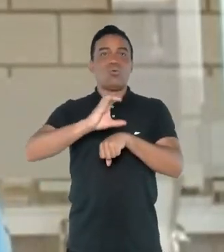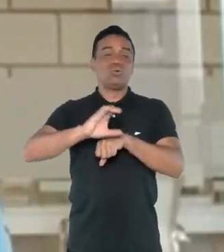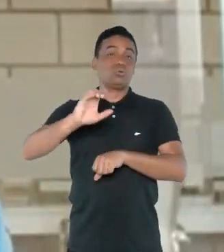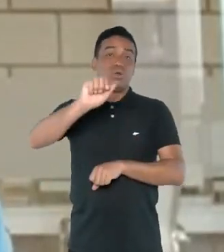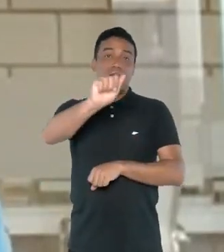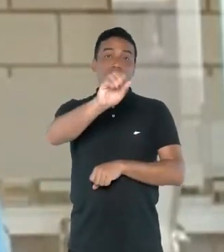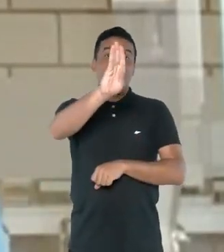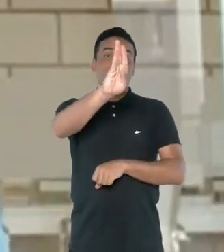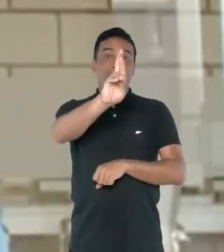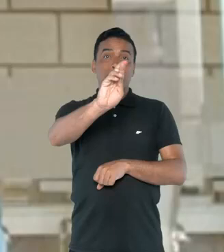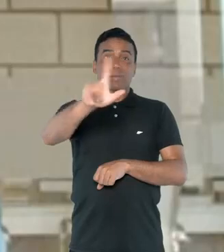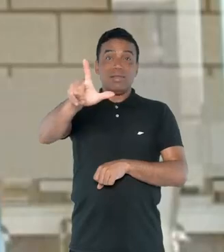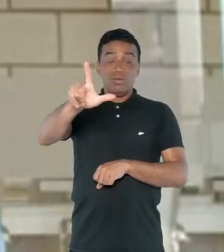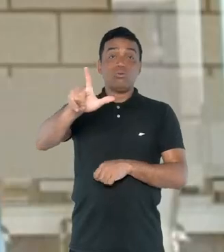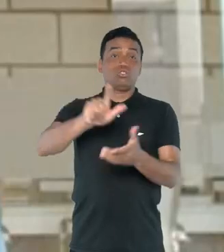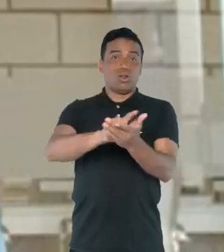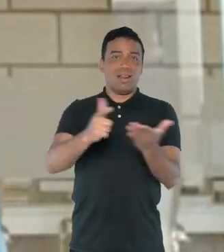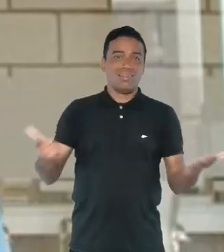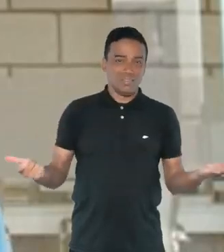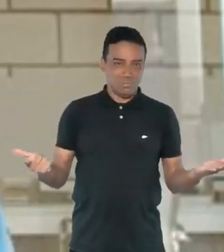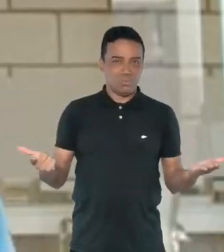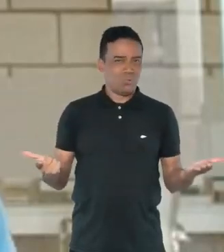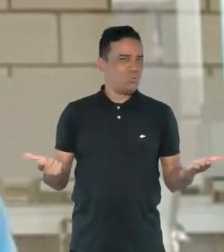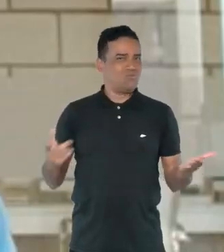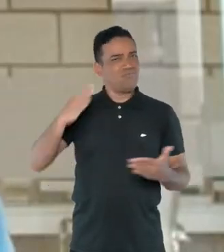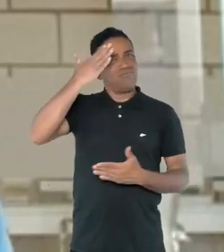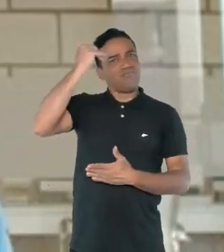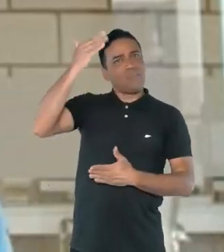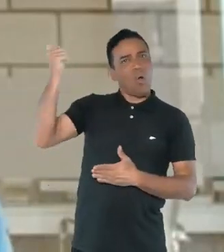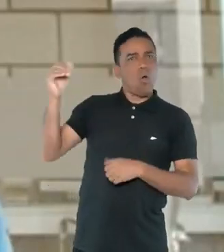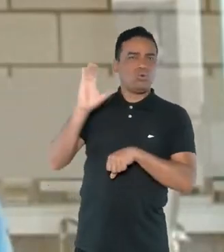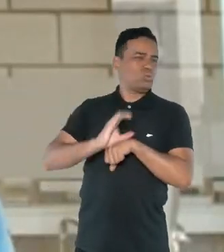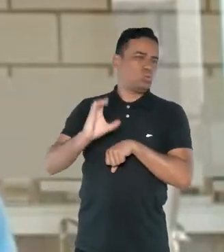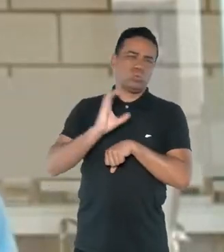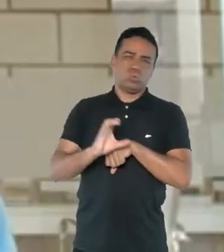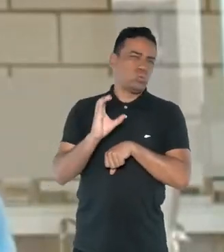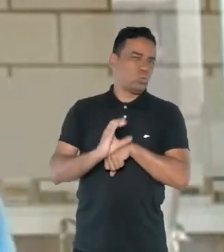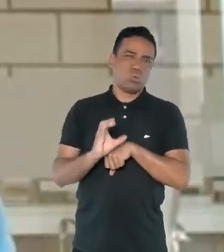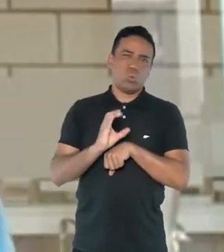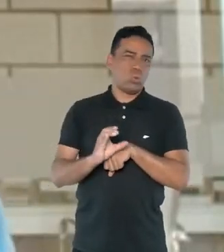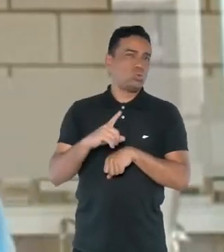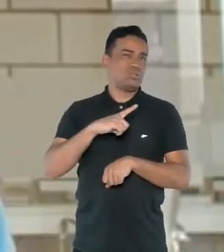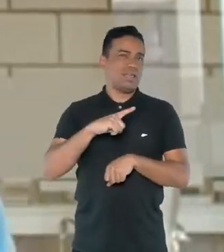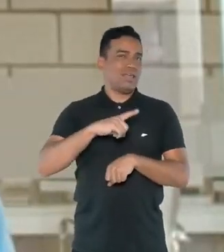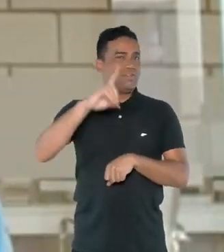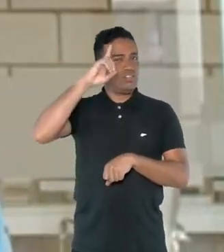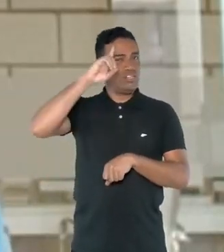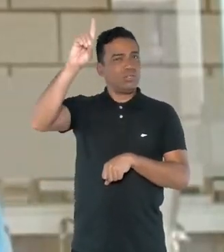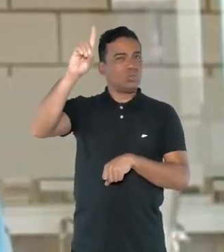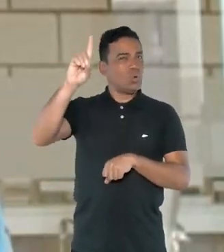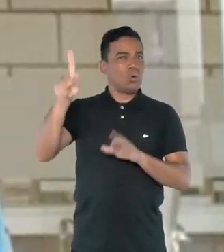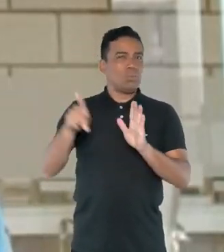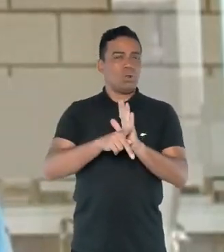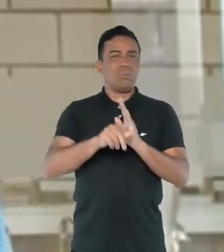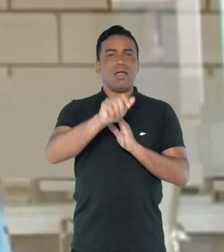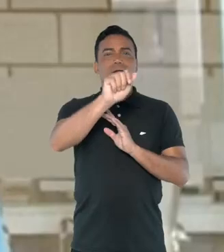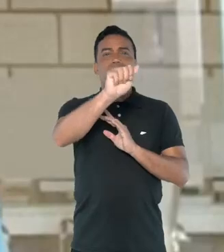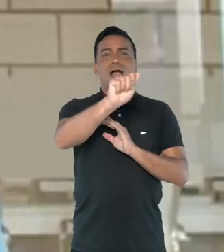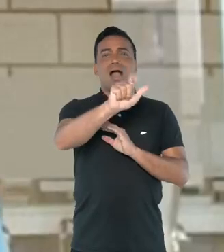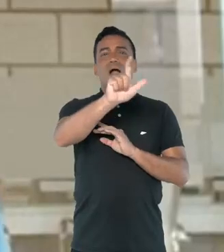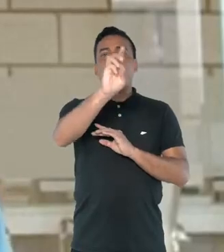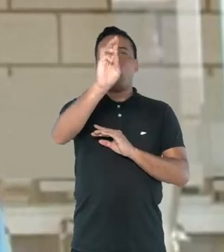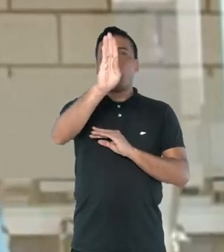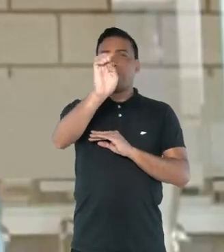Jornalismo, o lendário curso Abril de Jornalismo, né? Um curso que teve diretores como o Alberto Dines, né, a